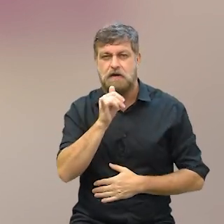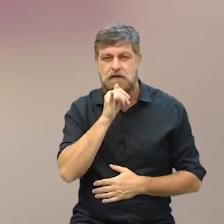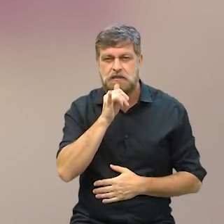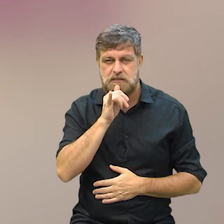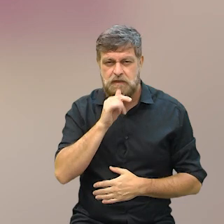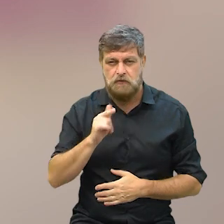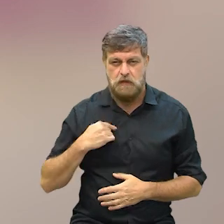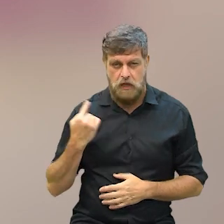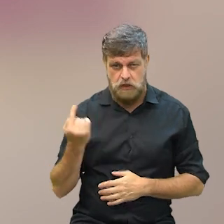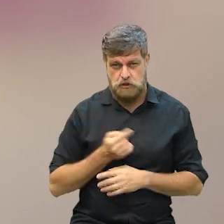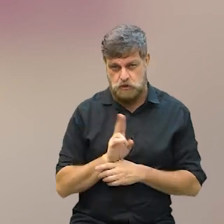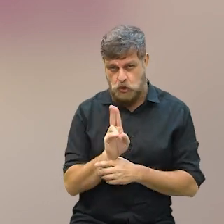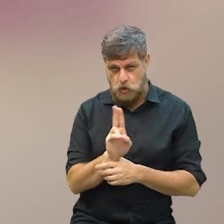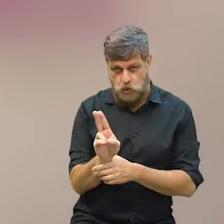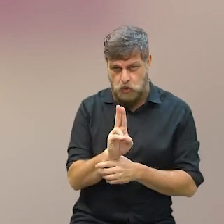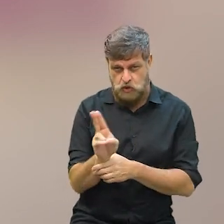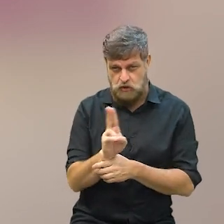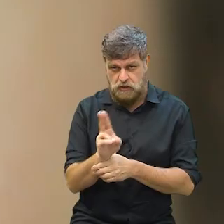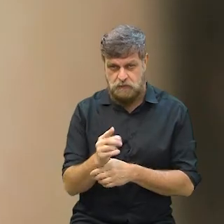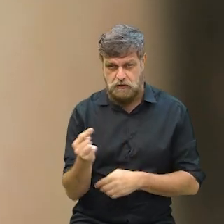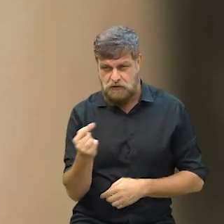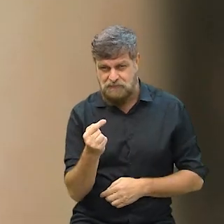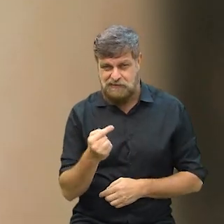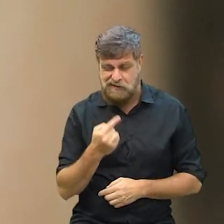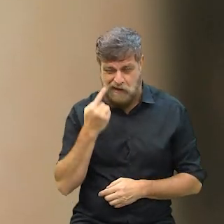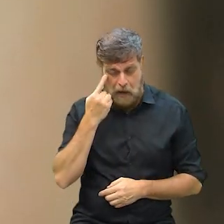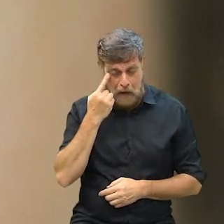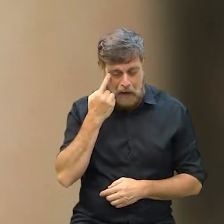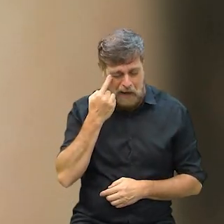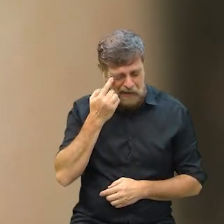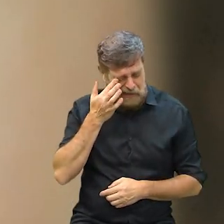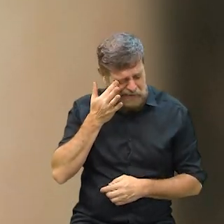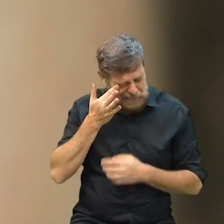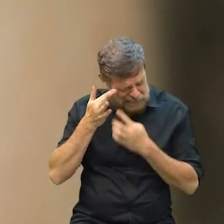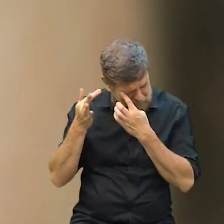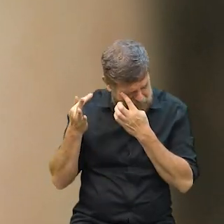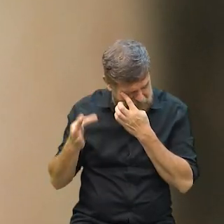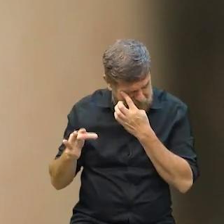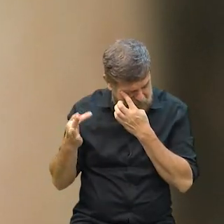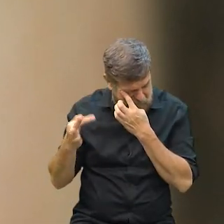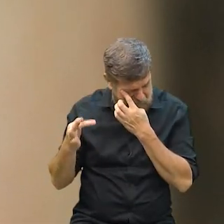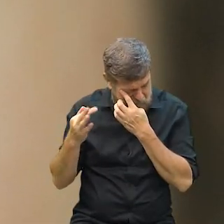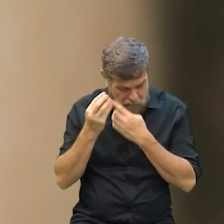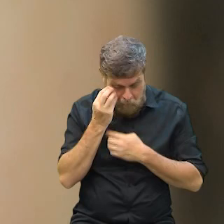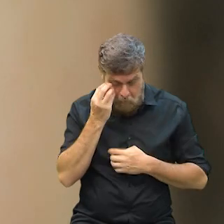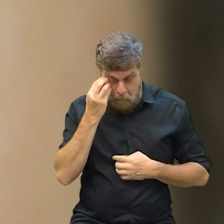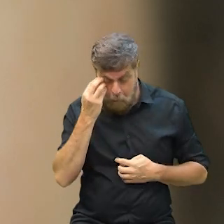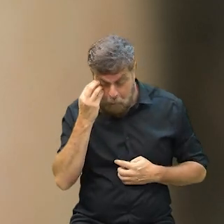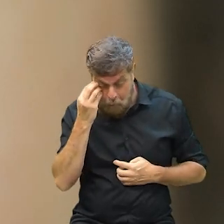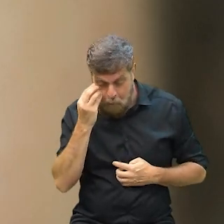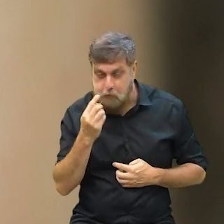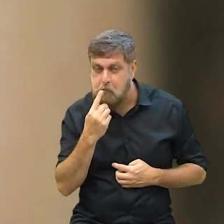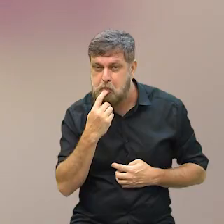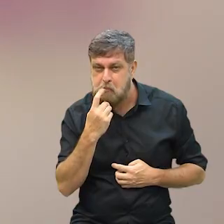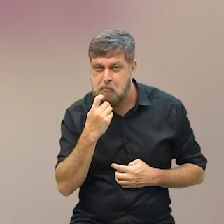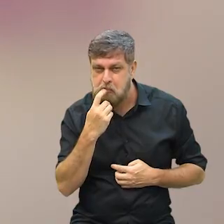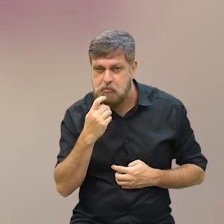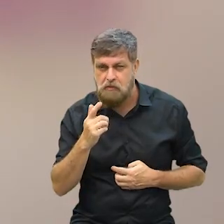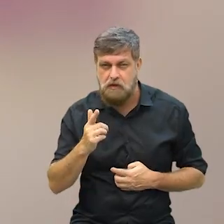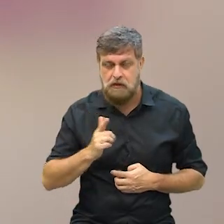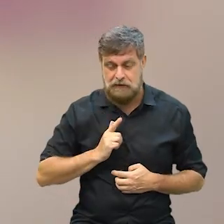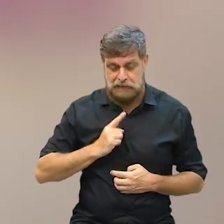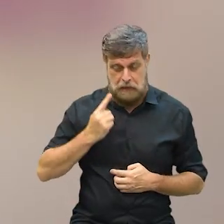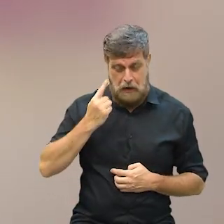como o que a gente chama, o pessoal chama de terçol, né? Mas que a gente chama de ordelo ou